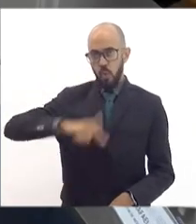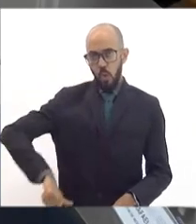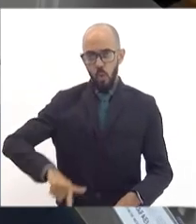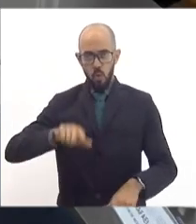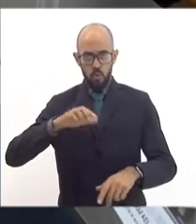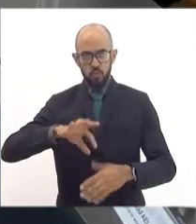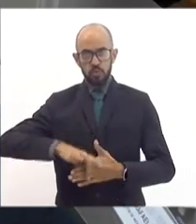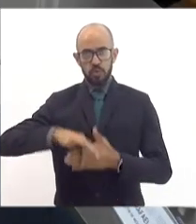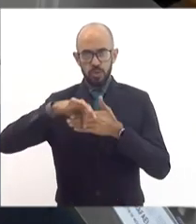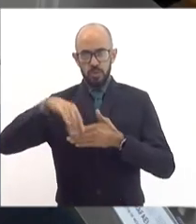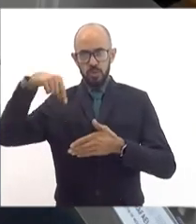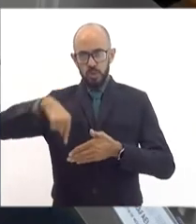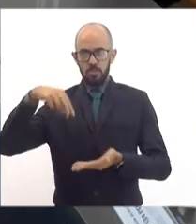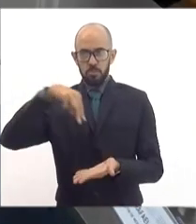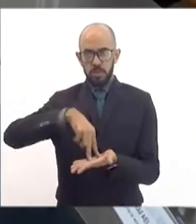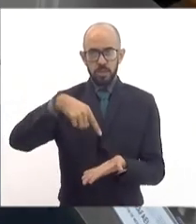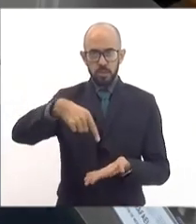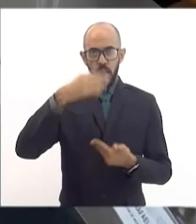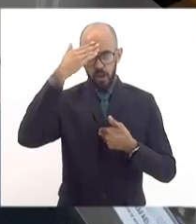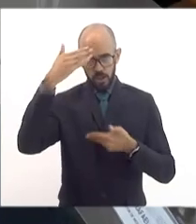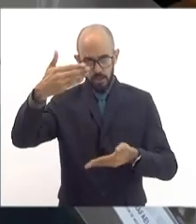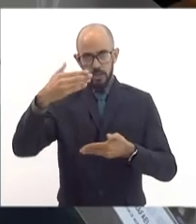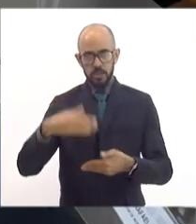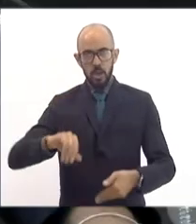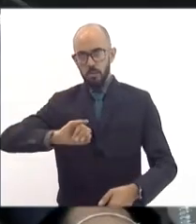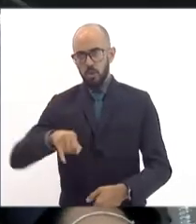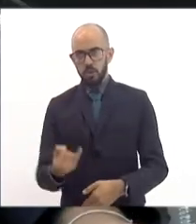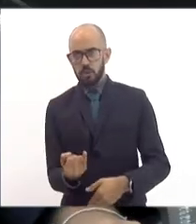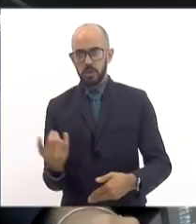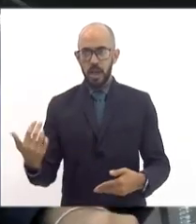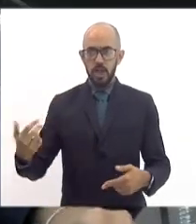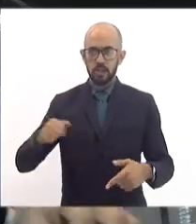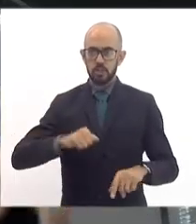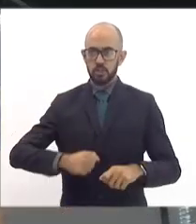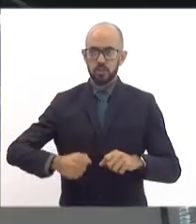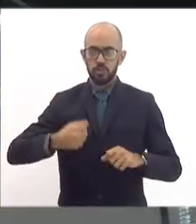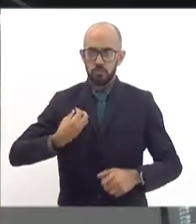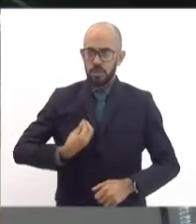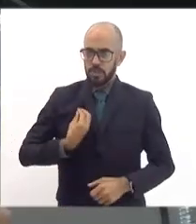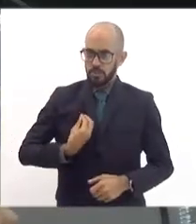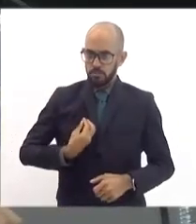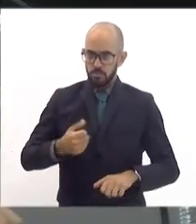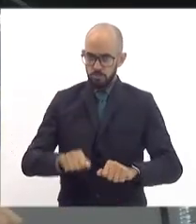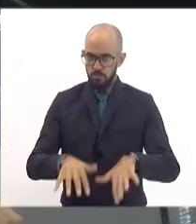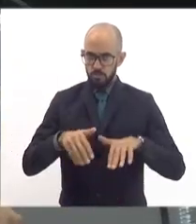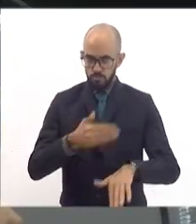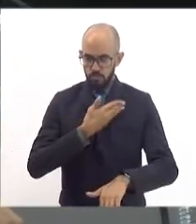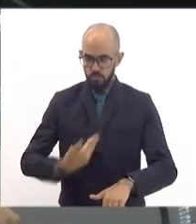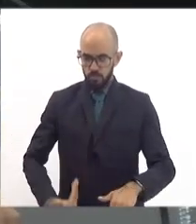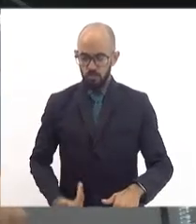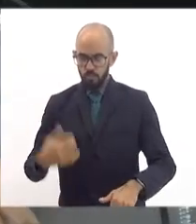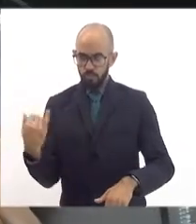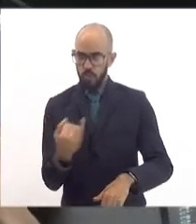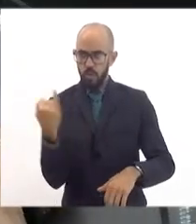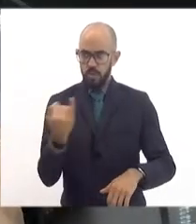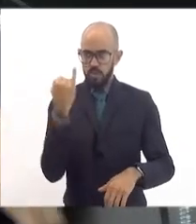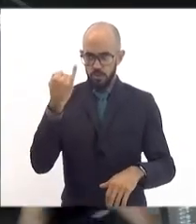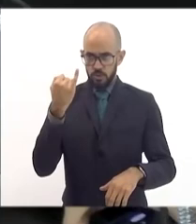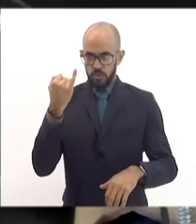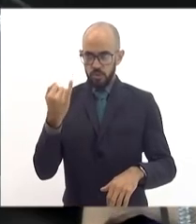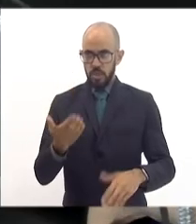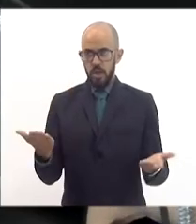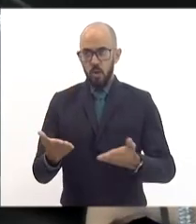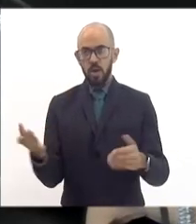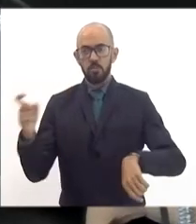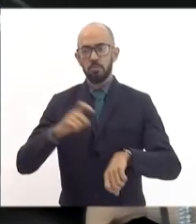presentes, agradecer a oportunidade de participar dessa audiência pública importante. E chegou aquele momento que eu